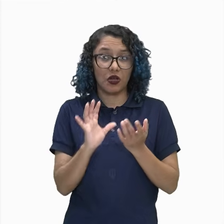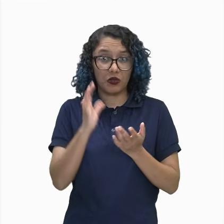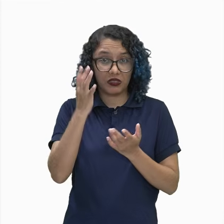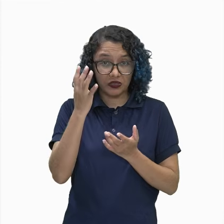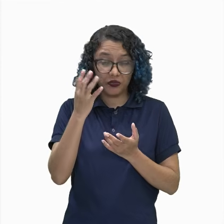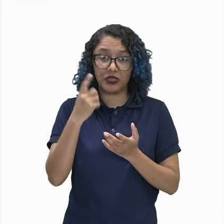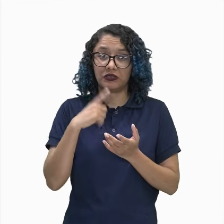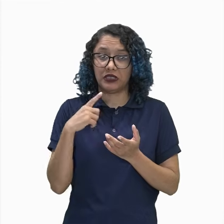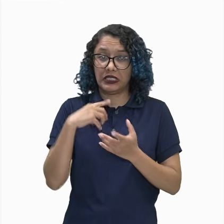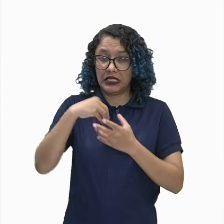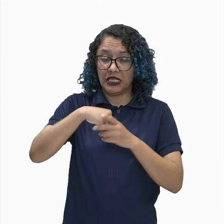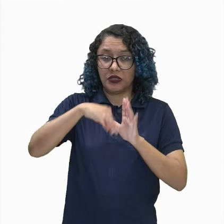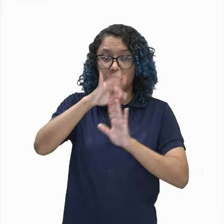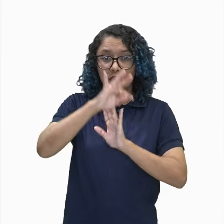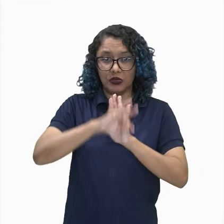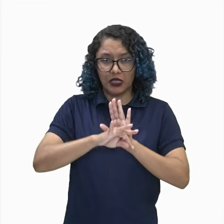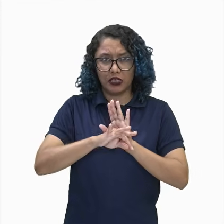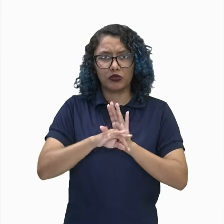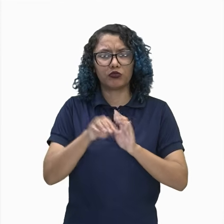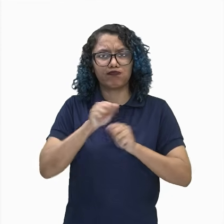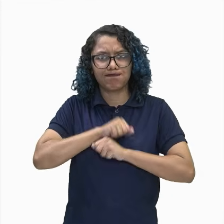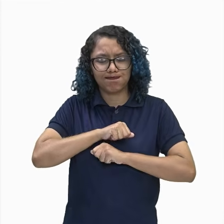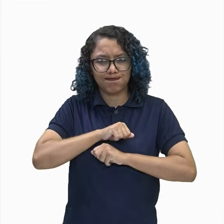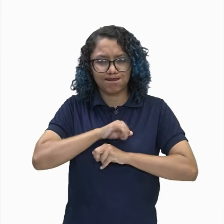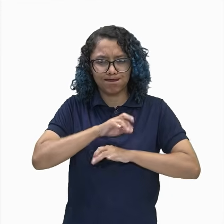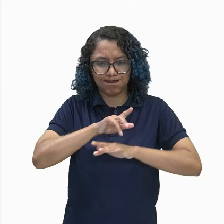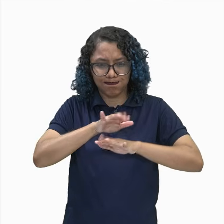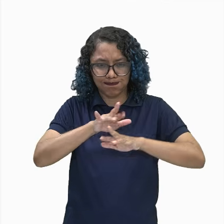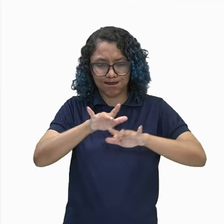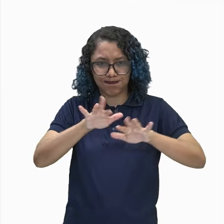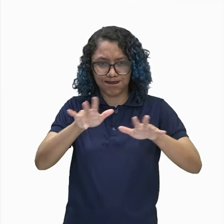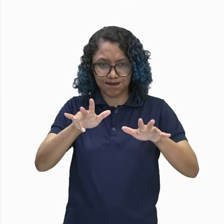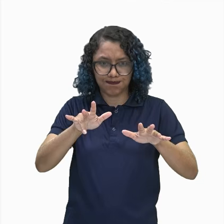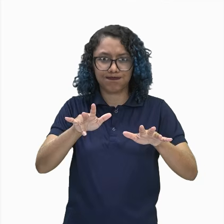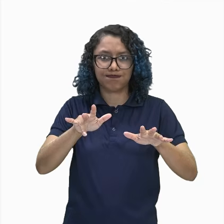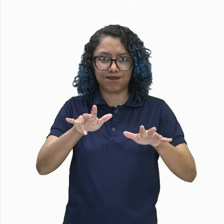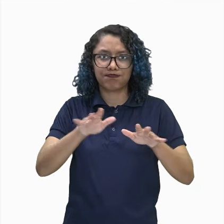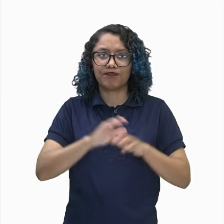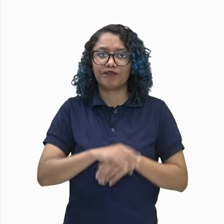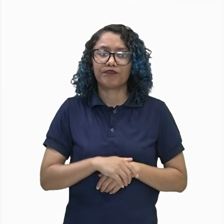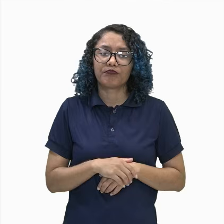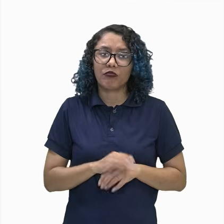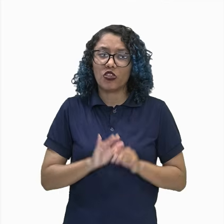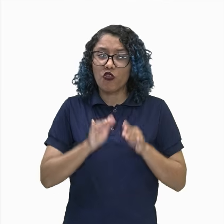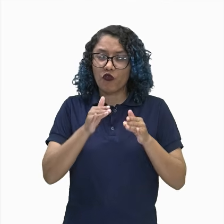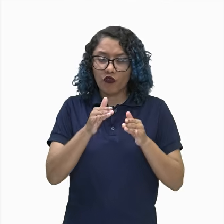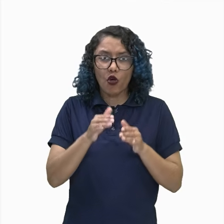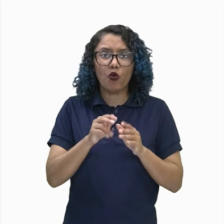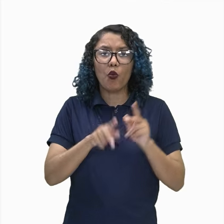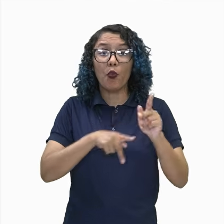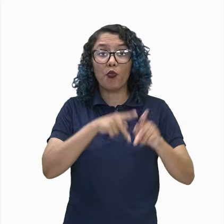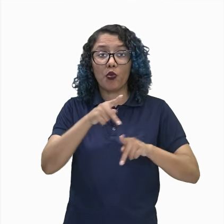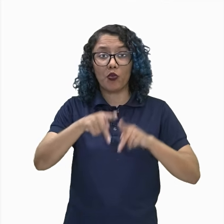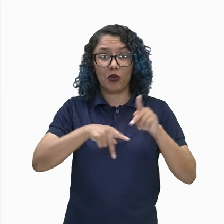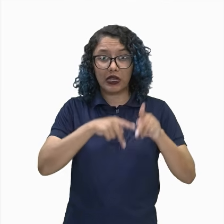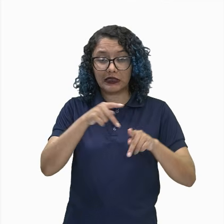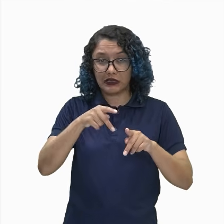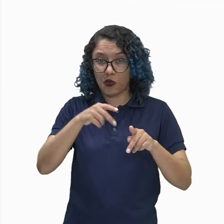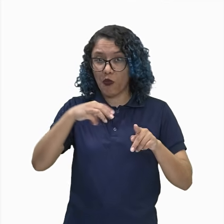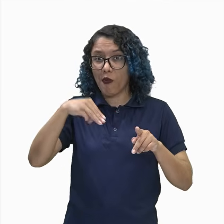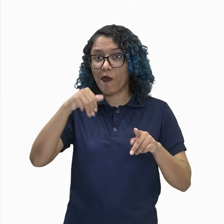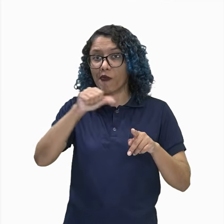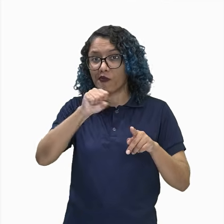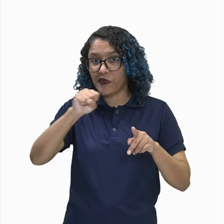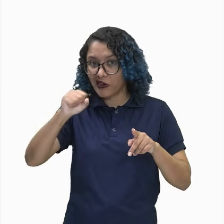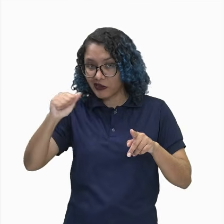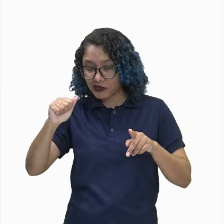nesses textos, alcancem e circulem, né, na massa da população. Então, quando a gente fala em massa,